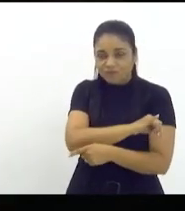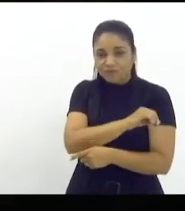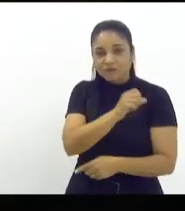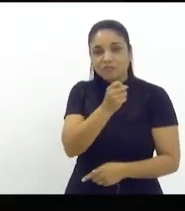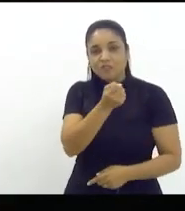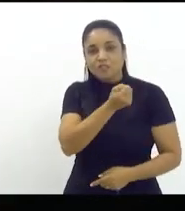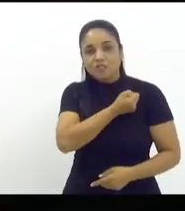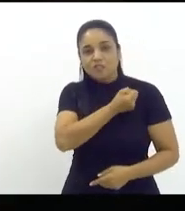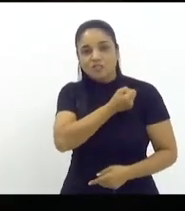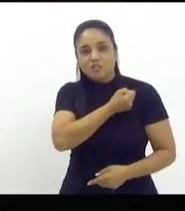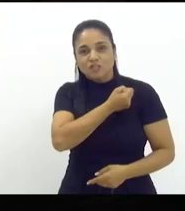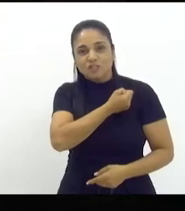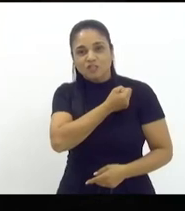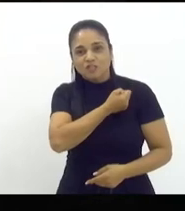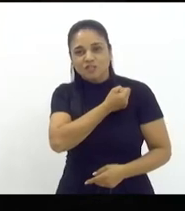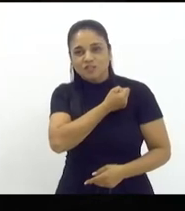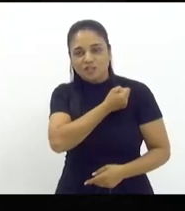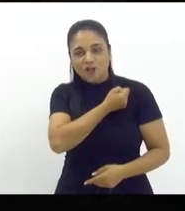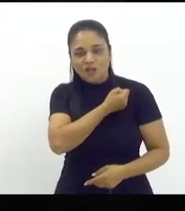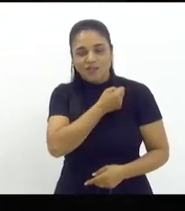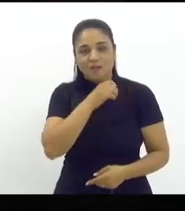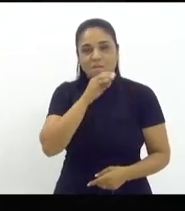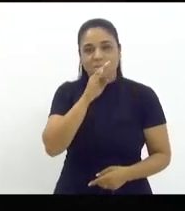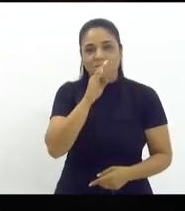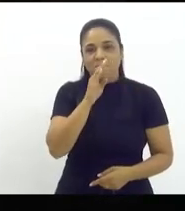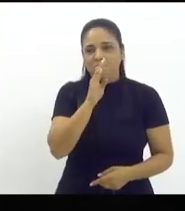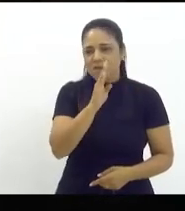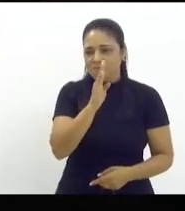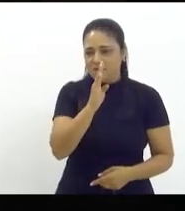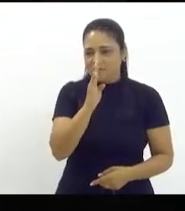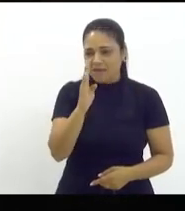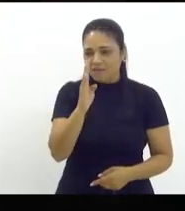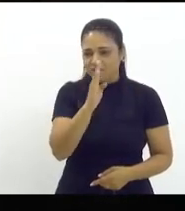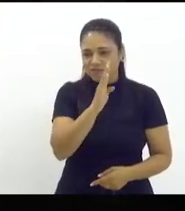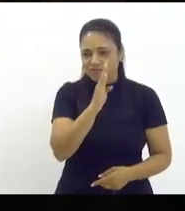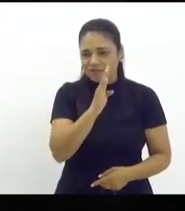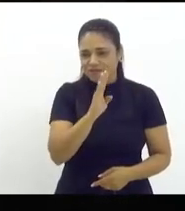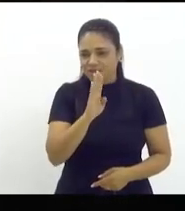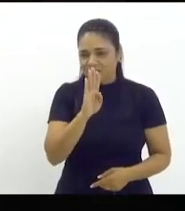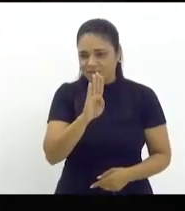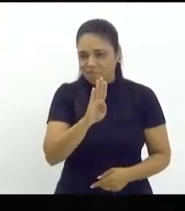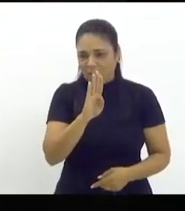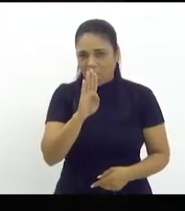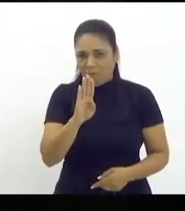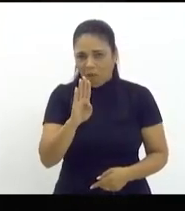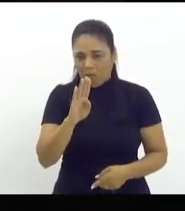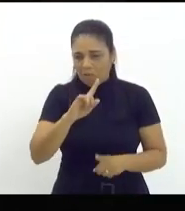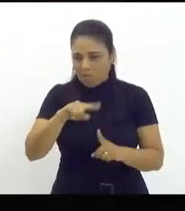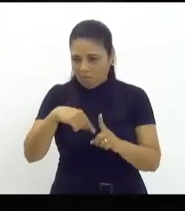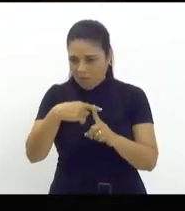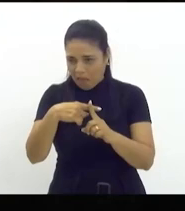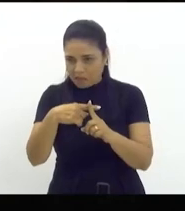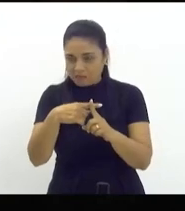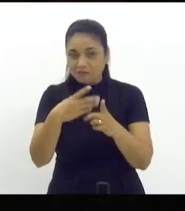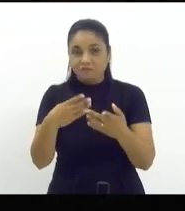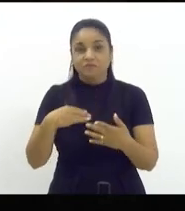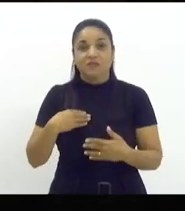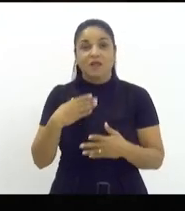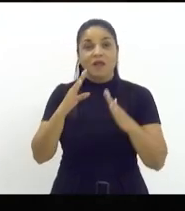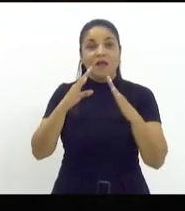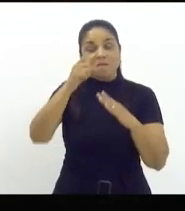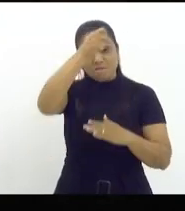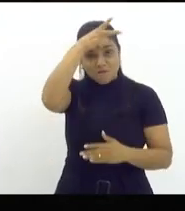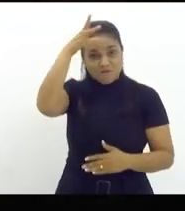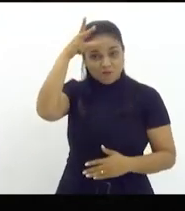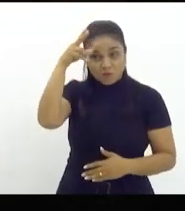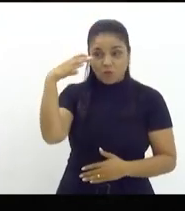beber mais a mesma que o Brasil e também para fazer justiça a prefeitura de Niterói aqui